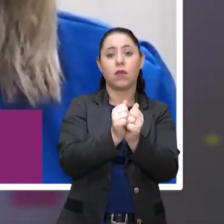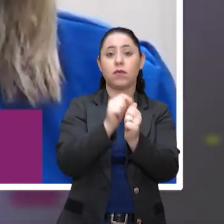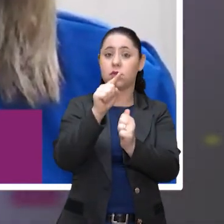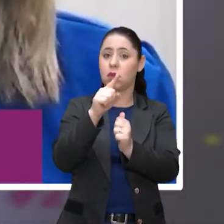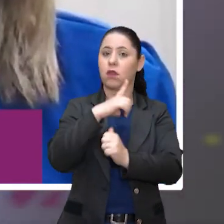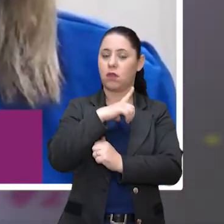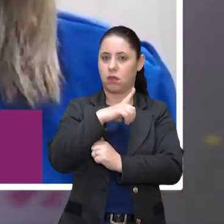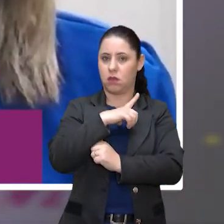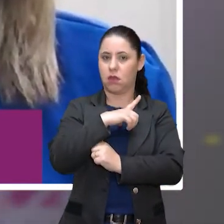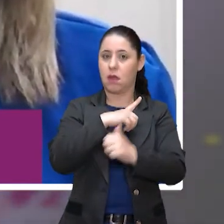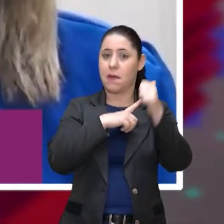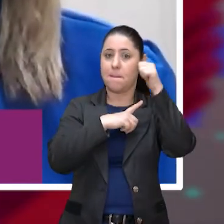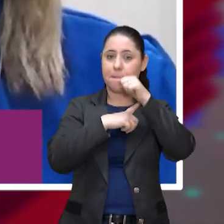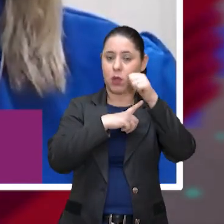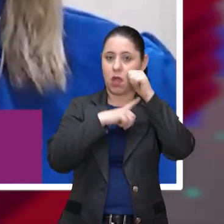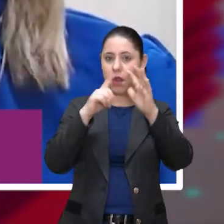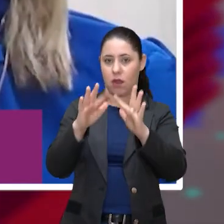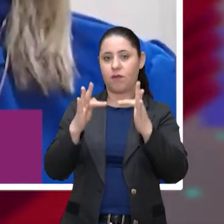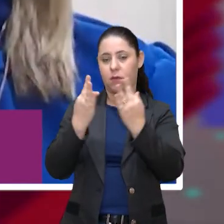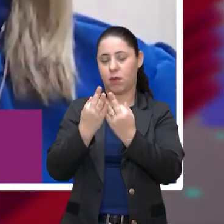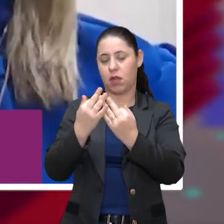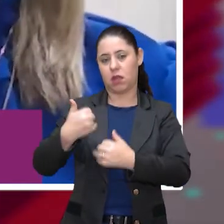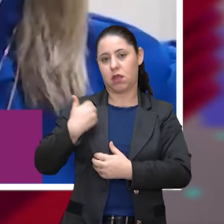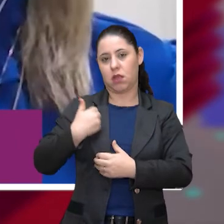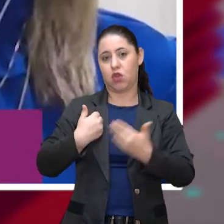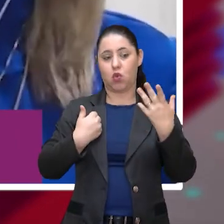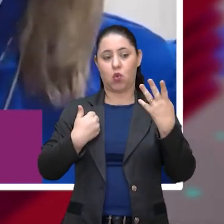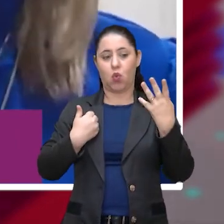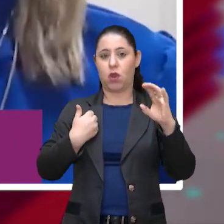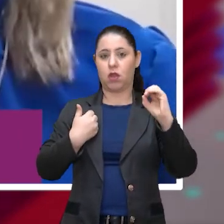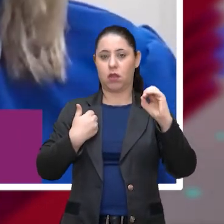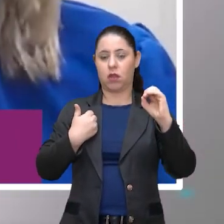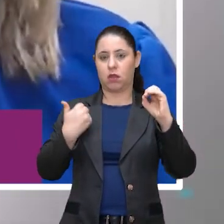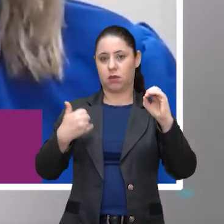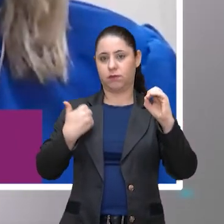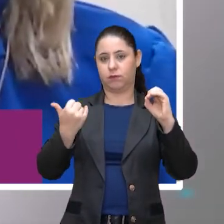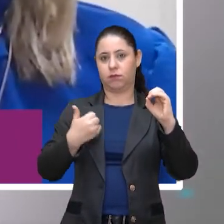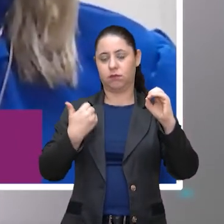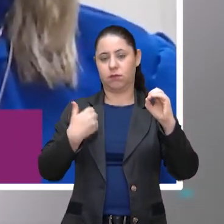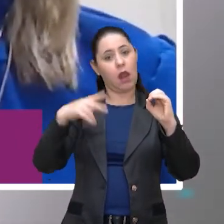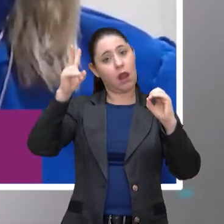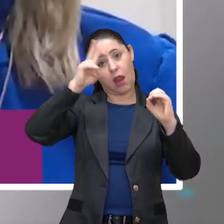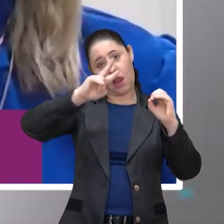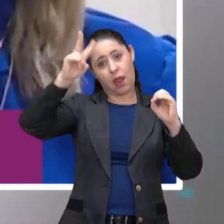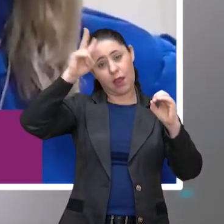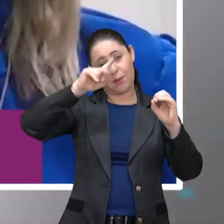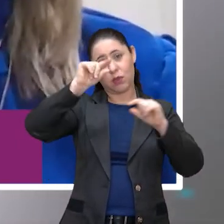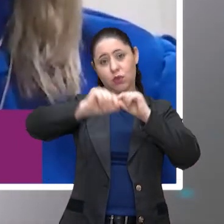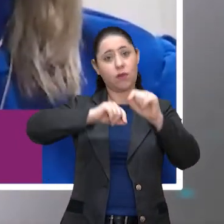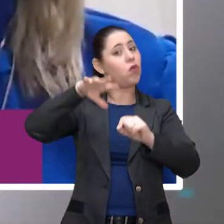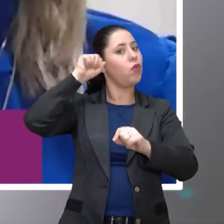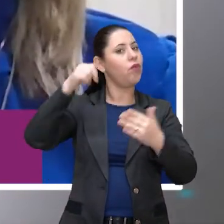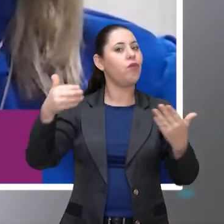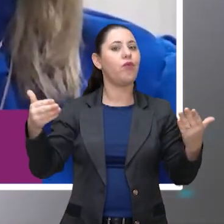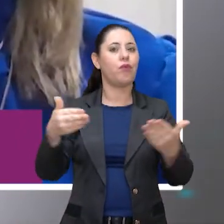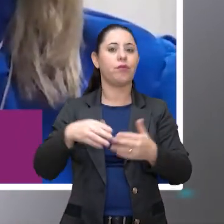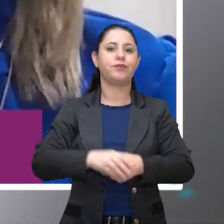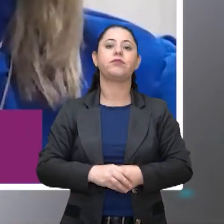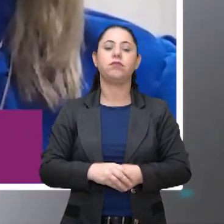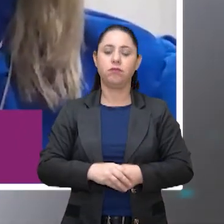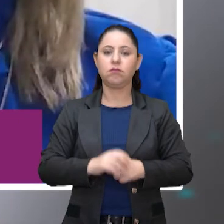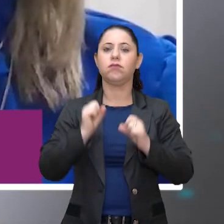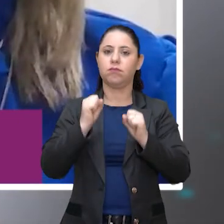Então, você que tem uma mulher na faixa etária dos 40 anos, se relembre disso que você ouviu